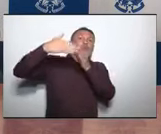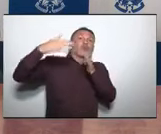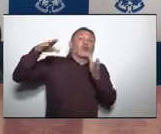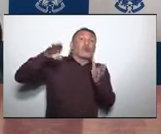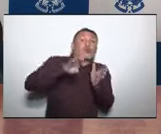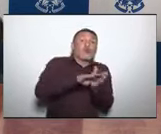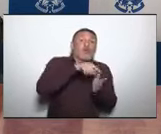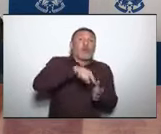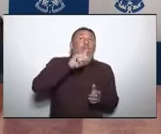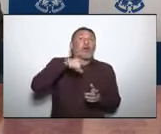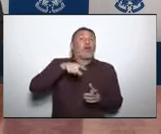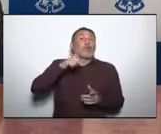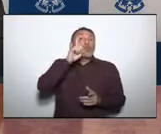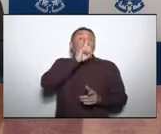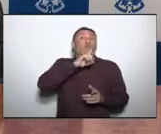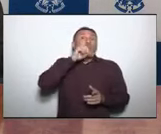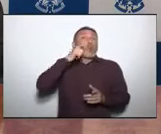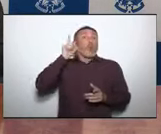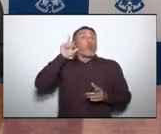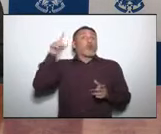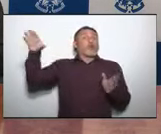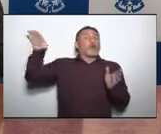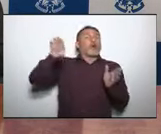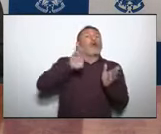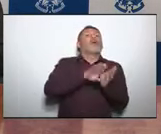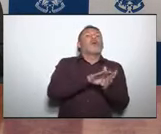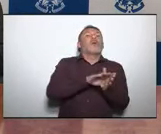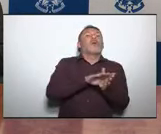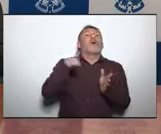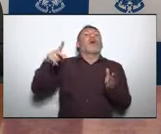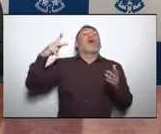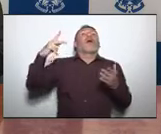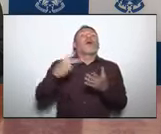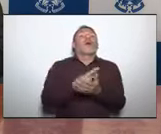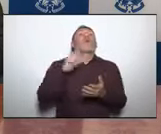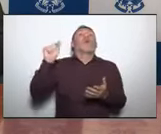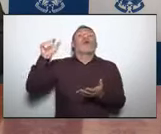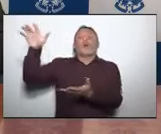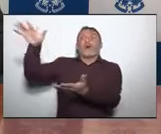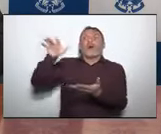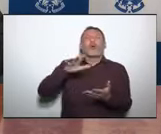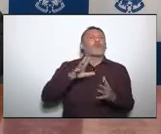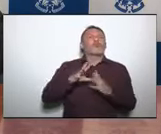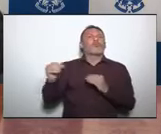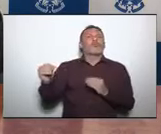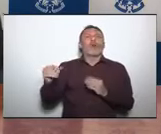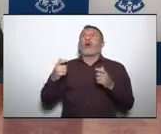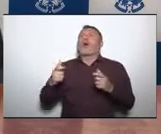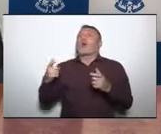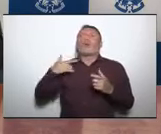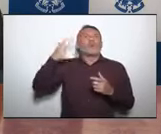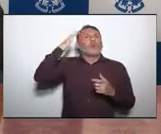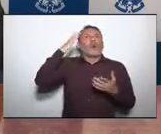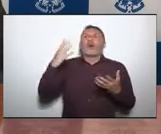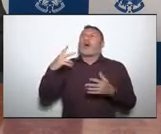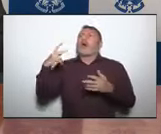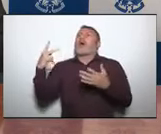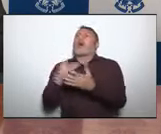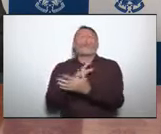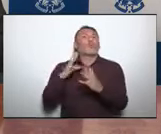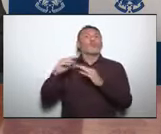no domingo ontem, até anunciei isso, e a carga foi desviada. Nós tivemos que fazer de novo, pedir ao fornecedor